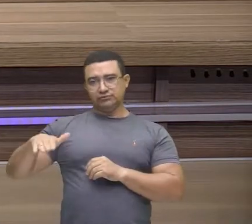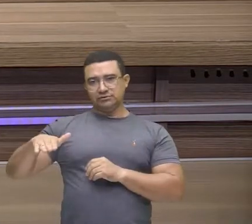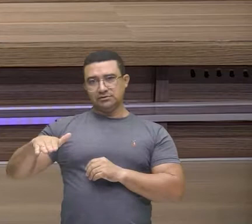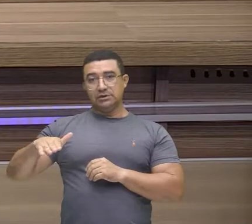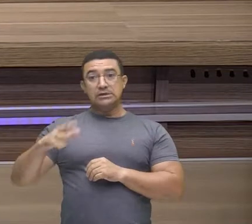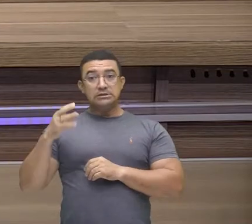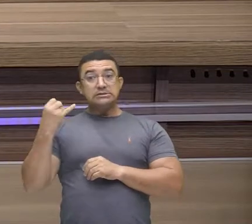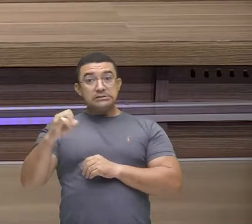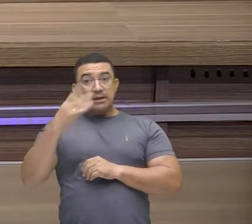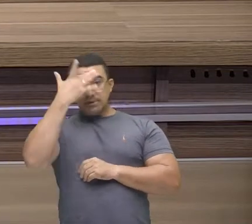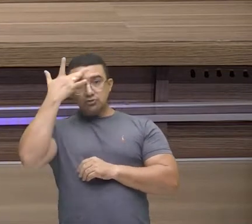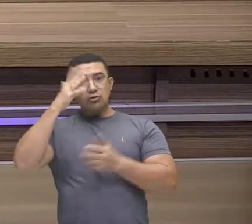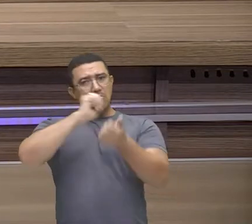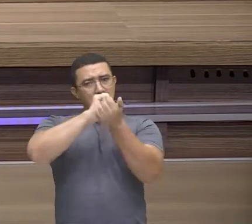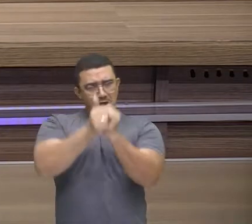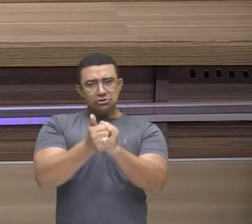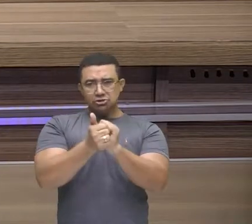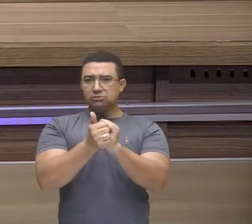você tem